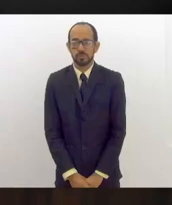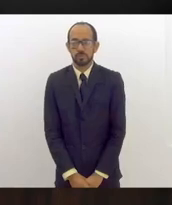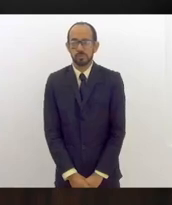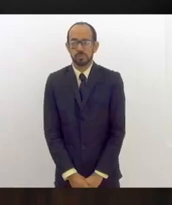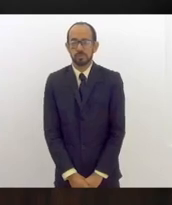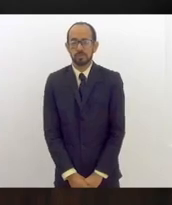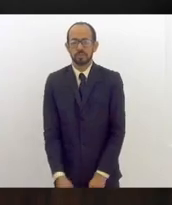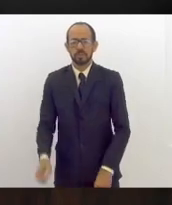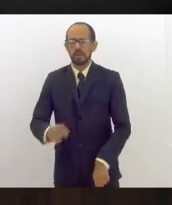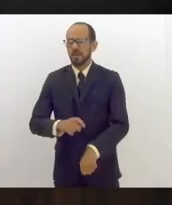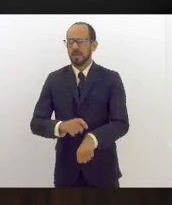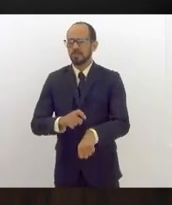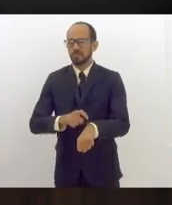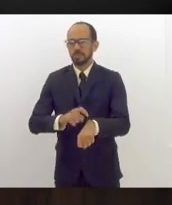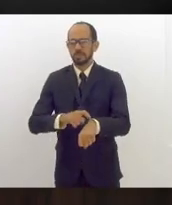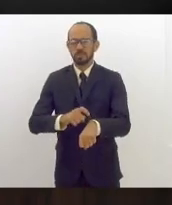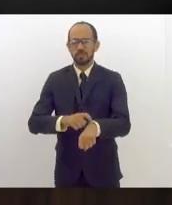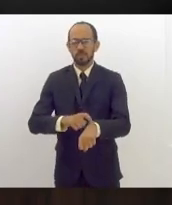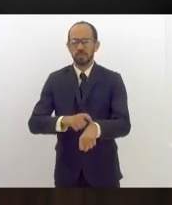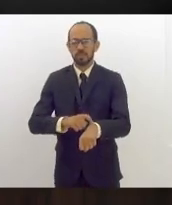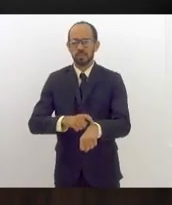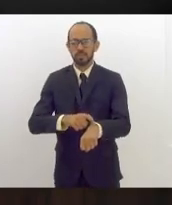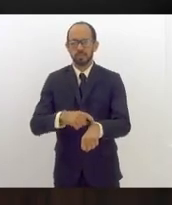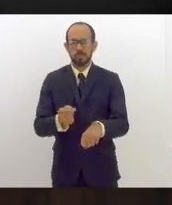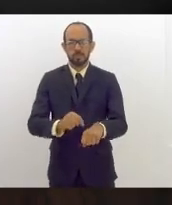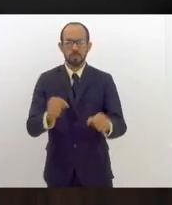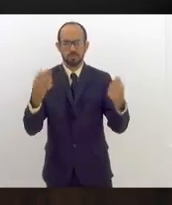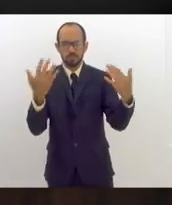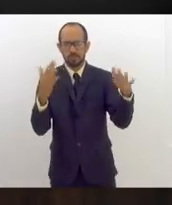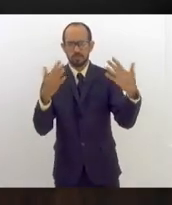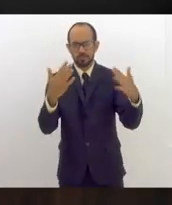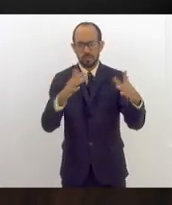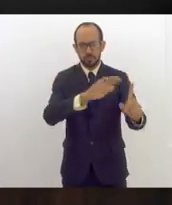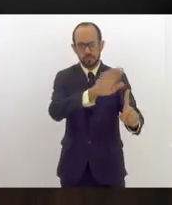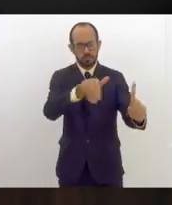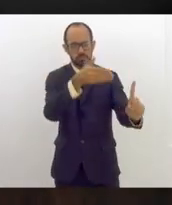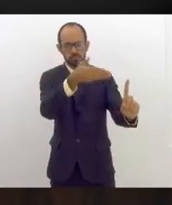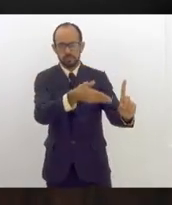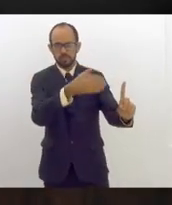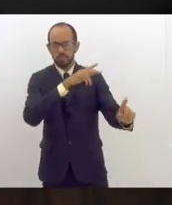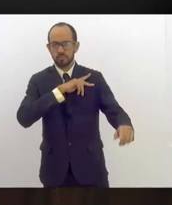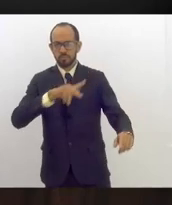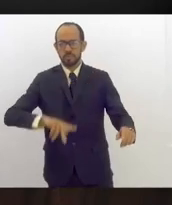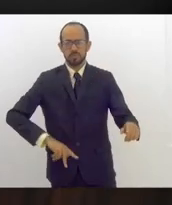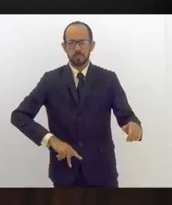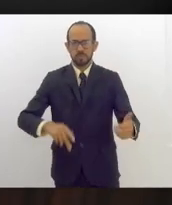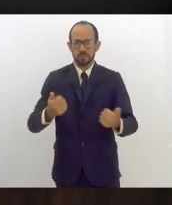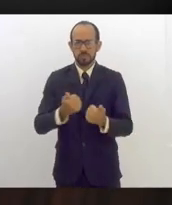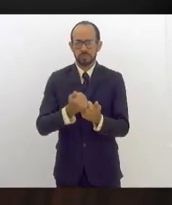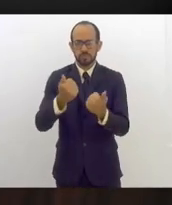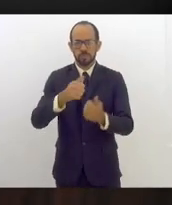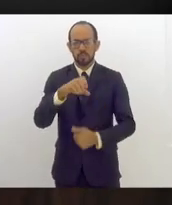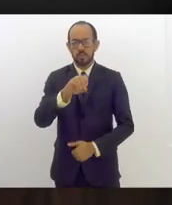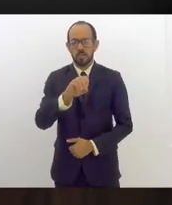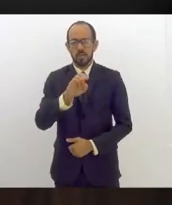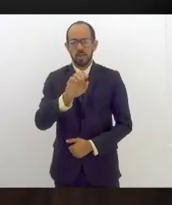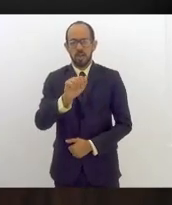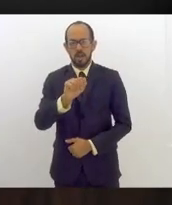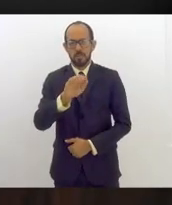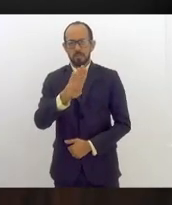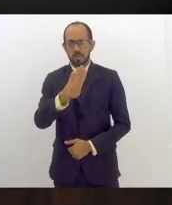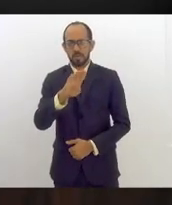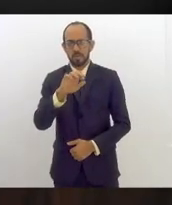nesta ocasião serão agraciados comoções de aplausos e congratulações os presidentes das subseções da OAB Rio devidamente